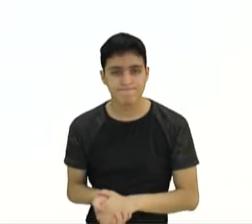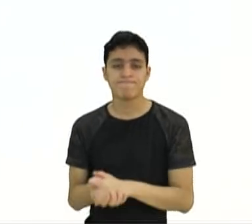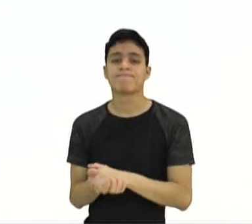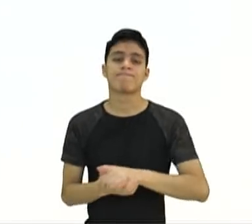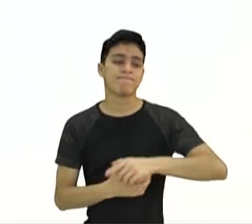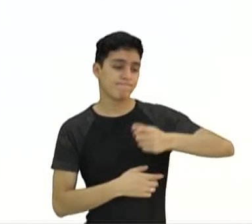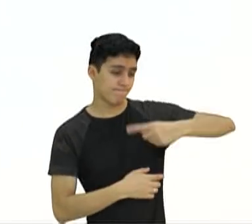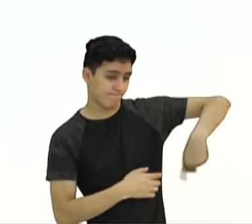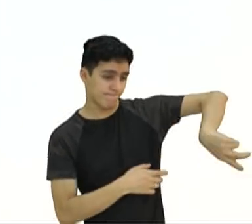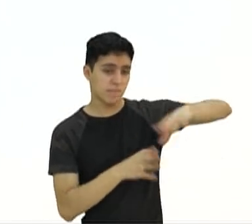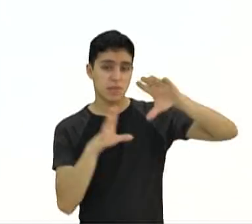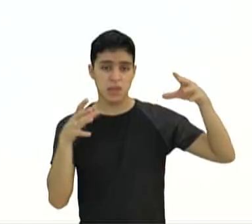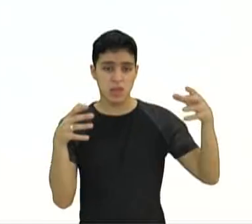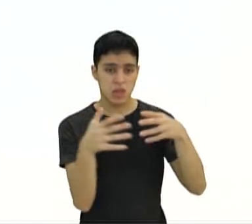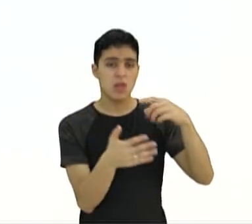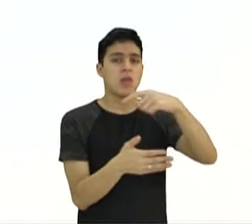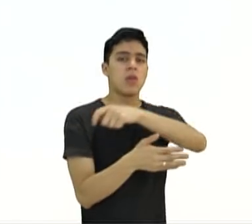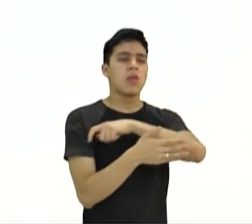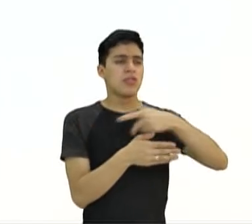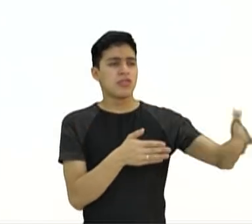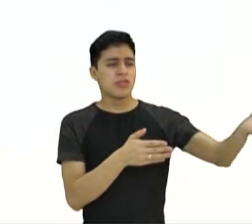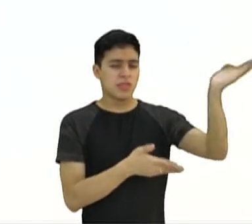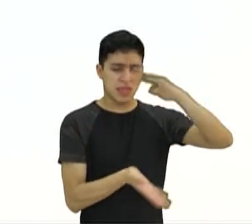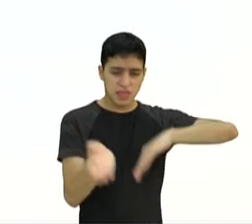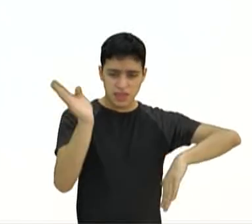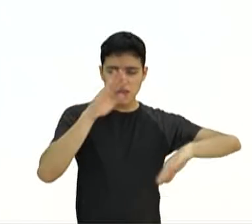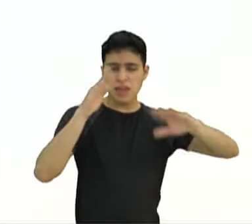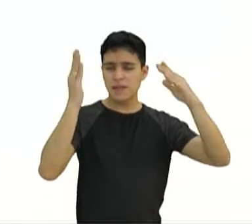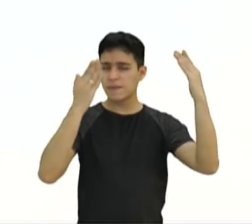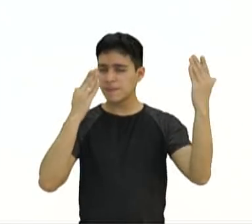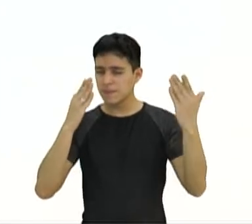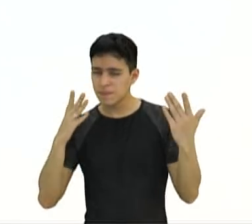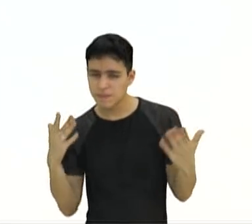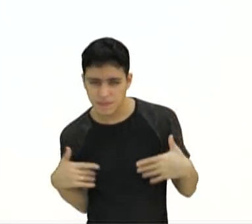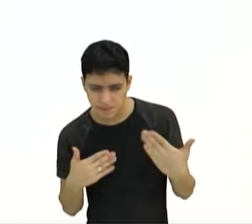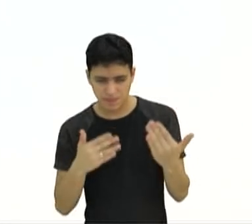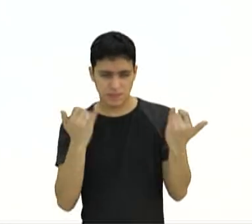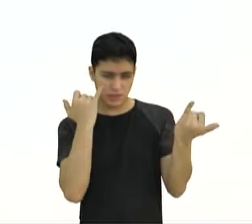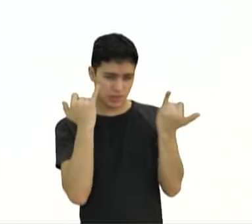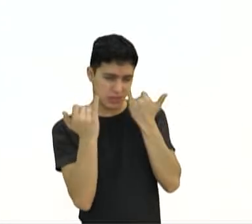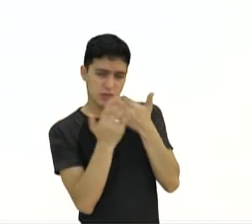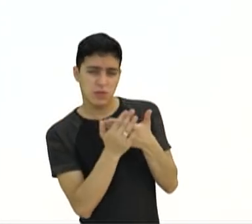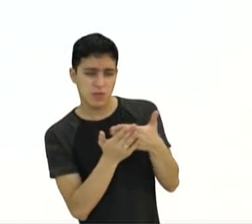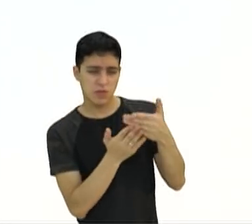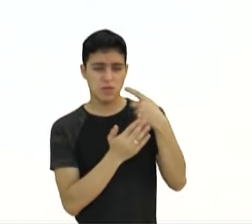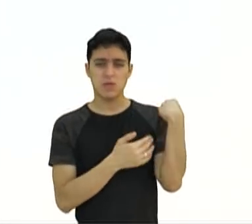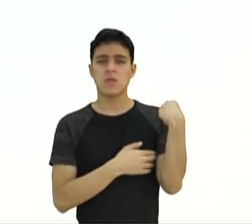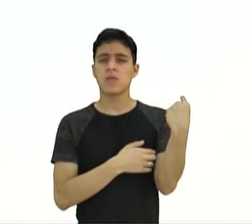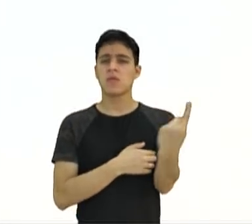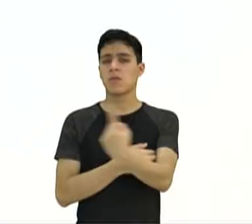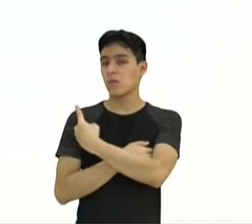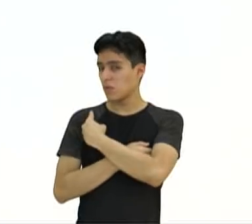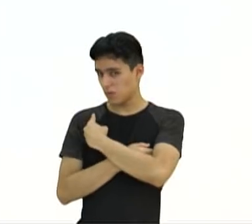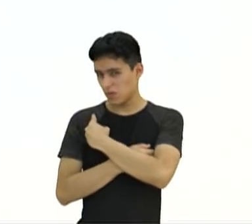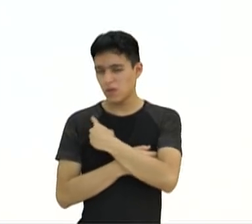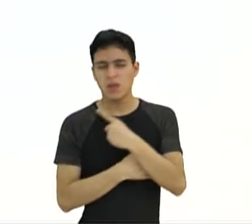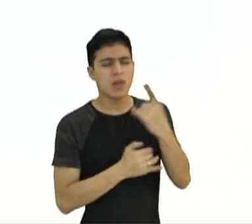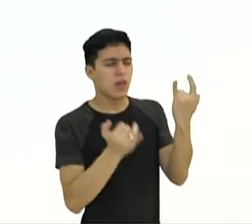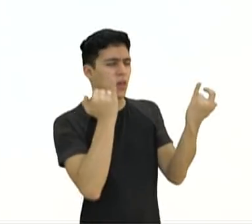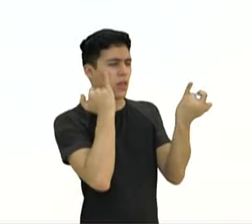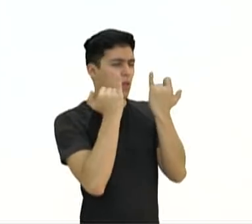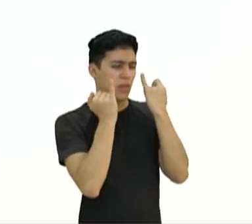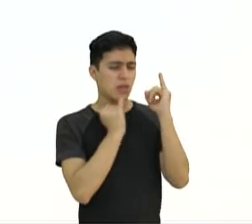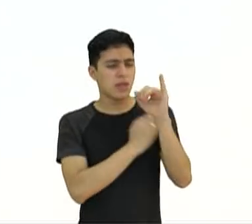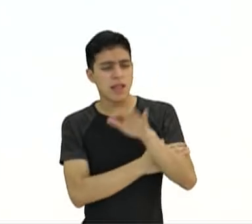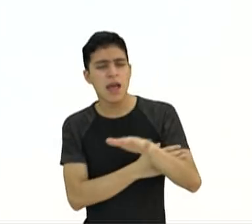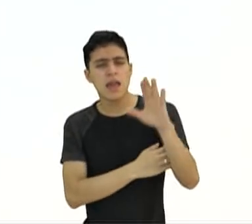Eles trazem as notícias das quais ficam desconfiados. Começamos com notícias de